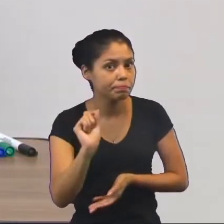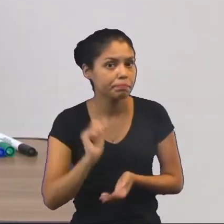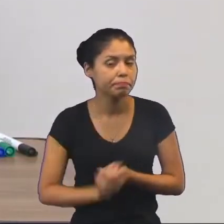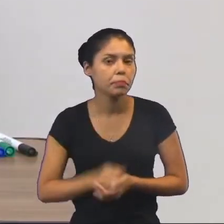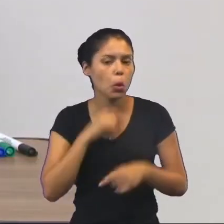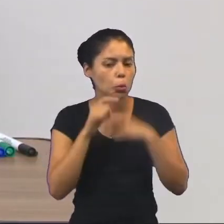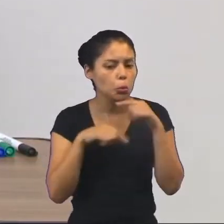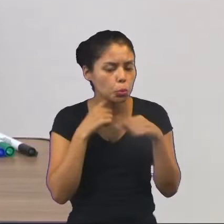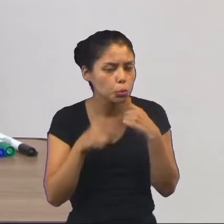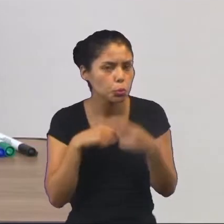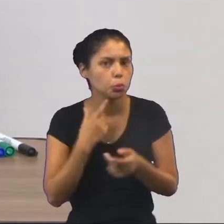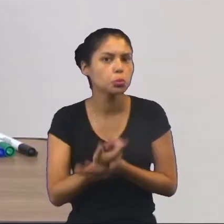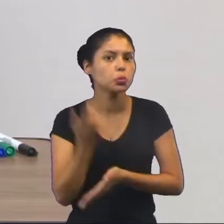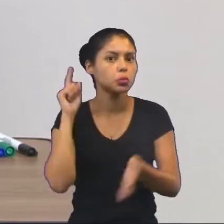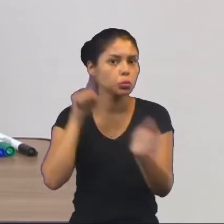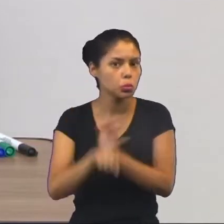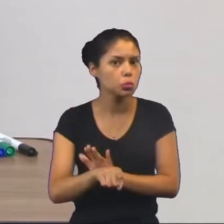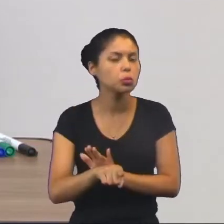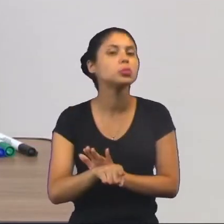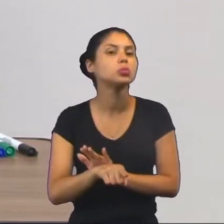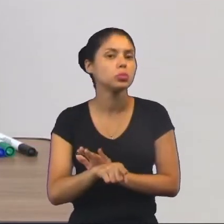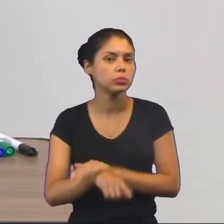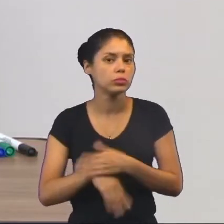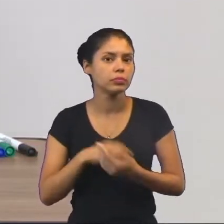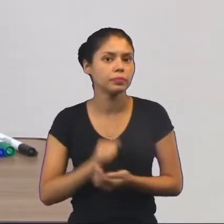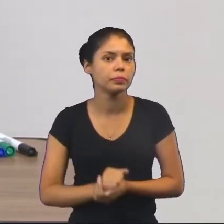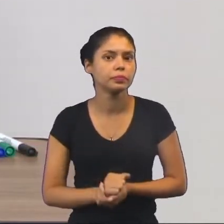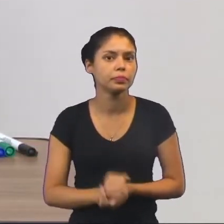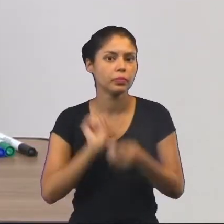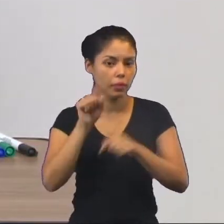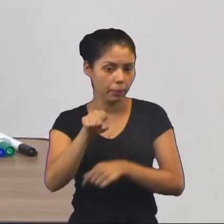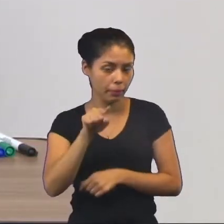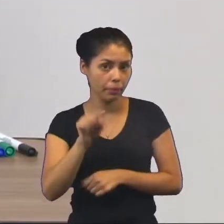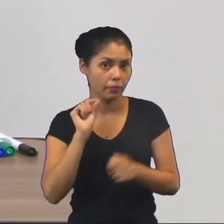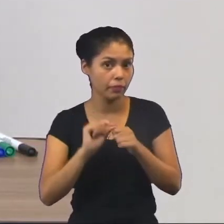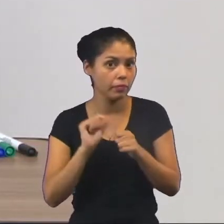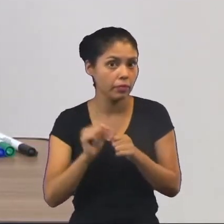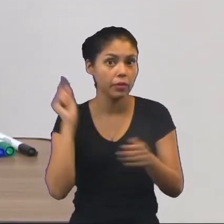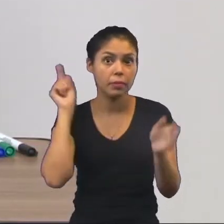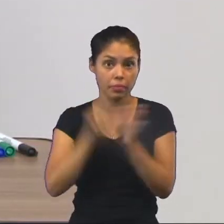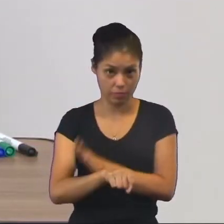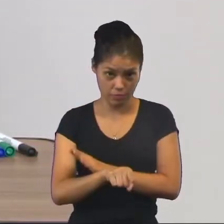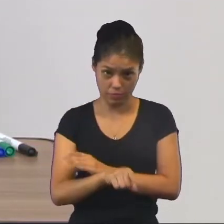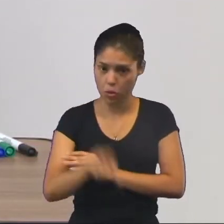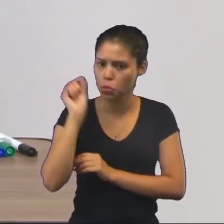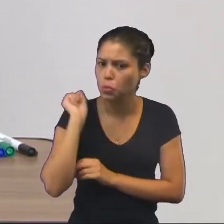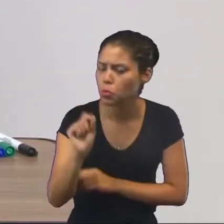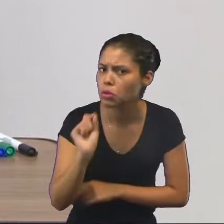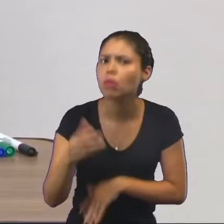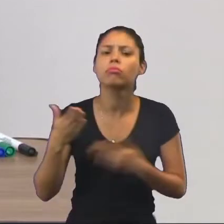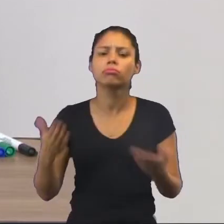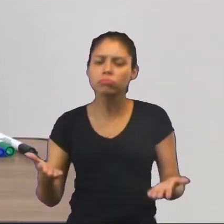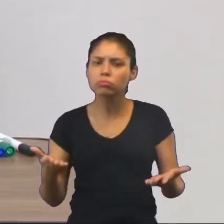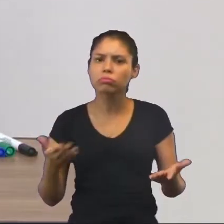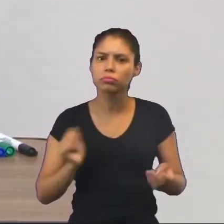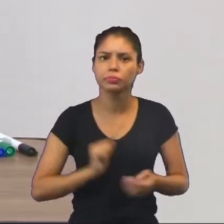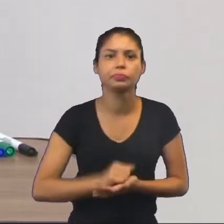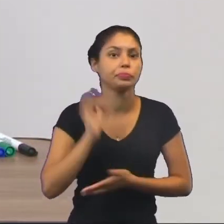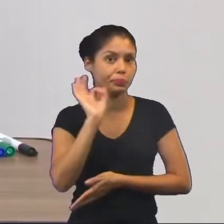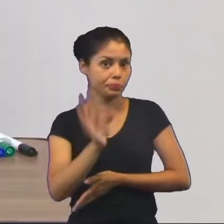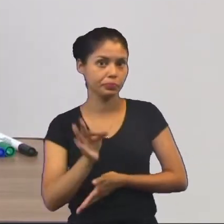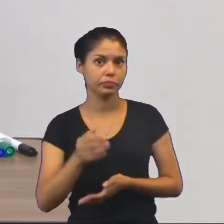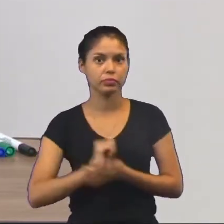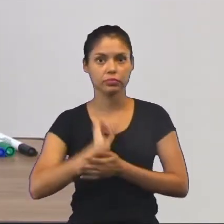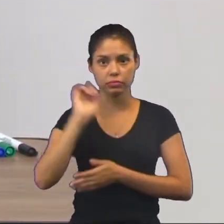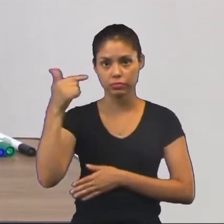expressando uma dúvida, ele está fazendo uma pergunta. Aqui ele está fazendo uma pergunta. O que é? Certo?